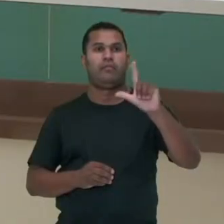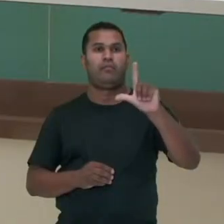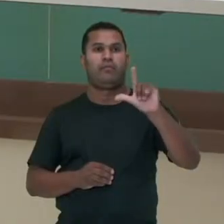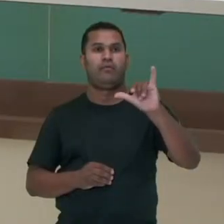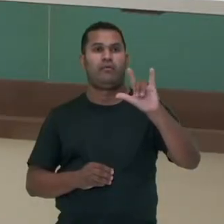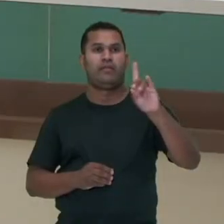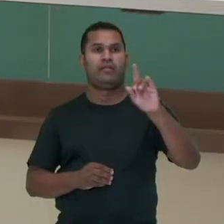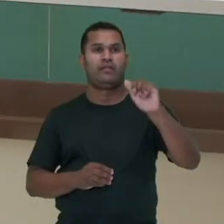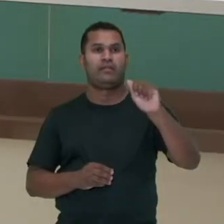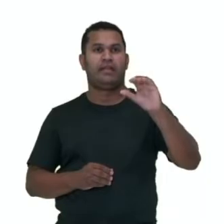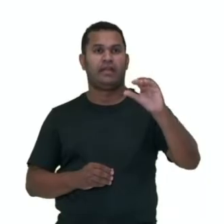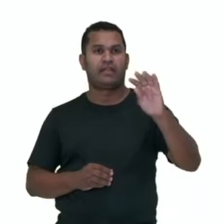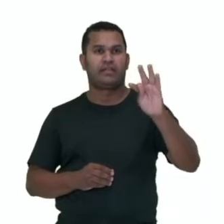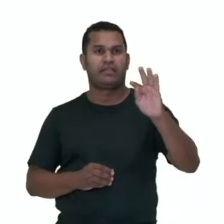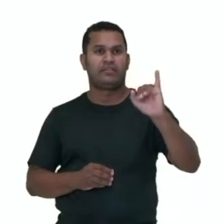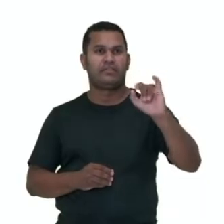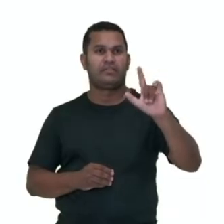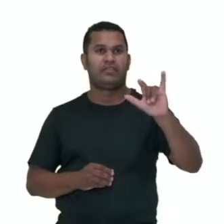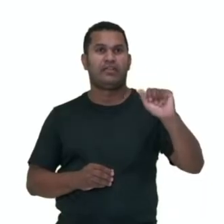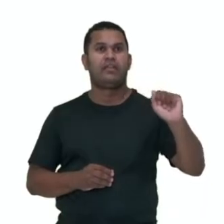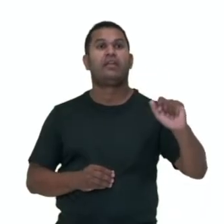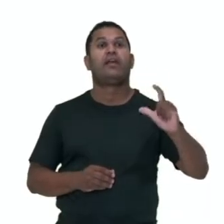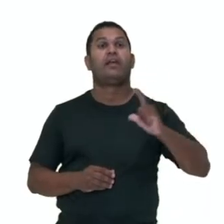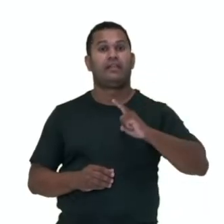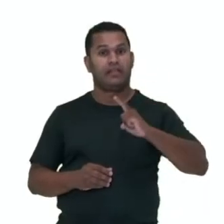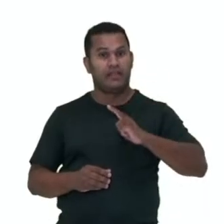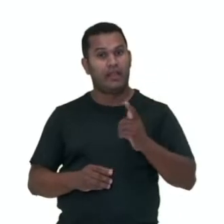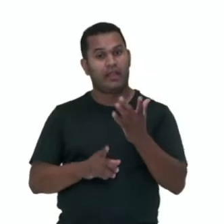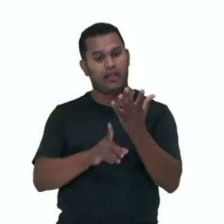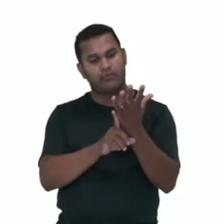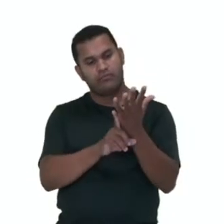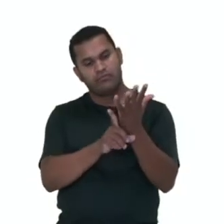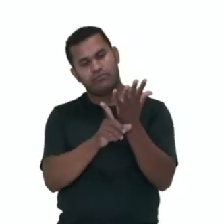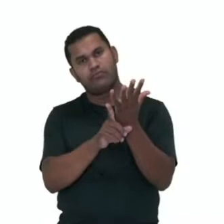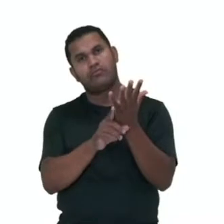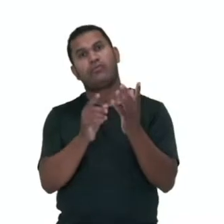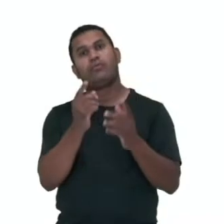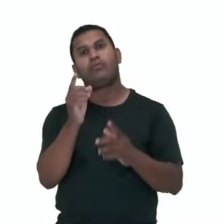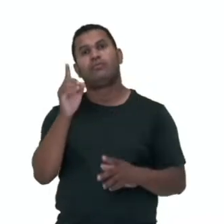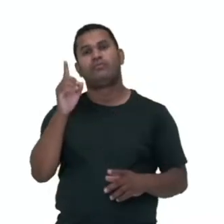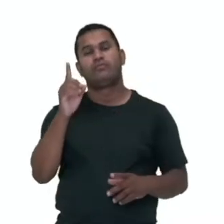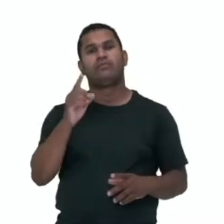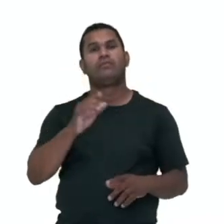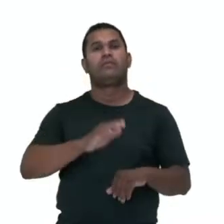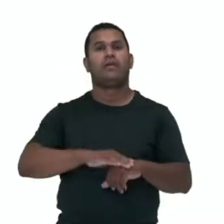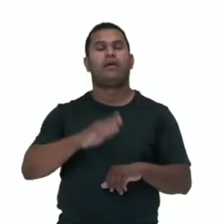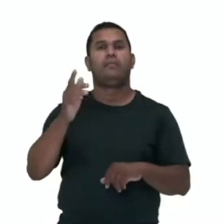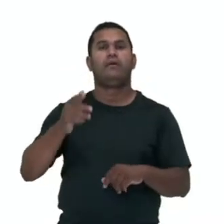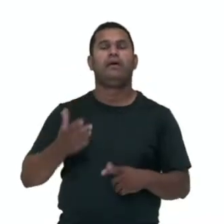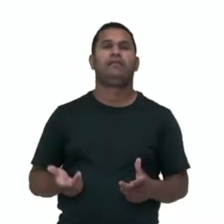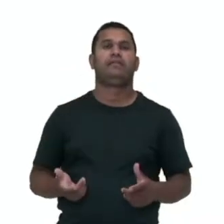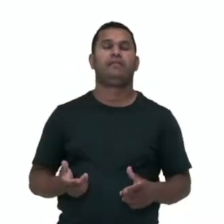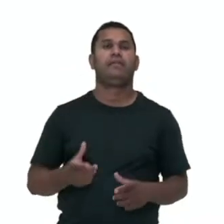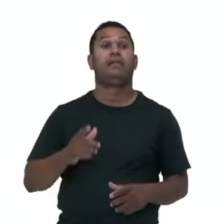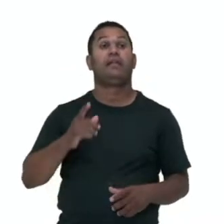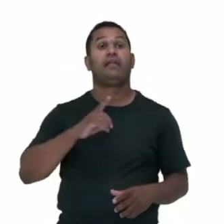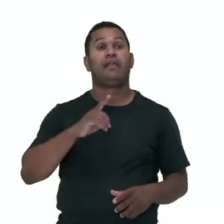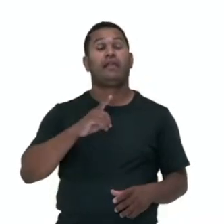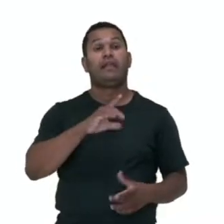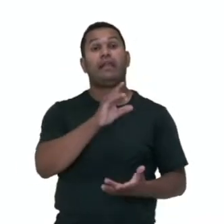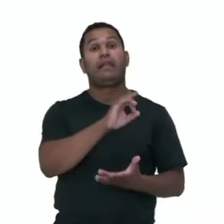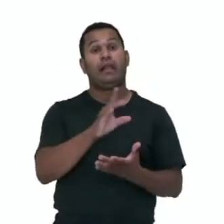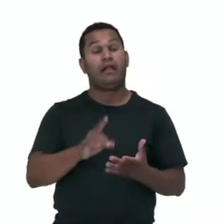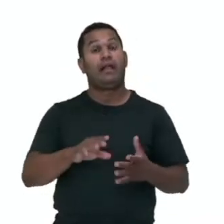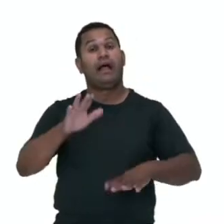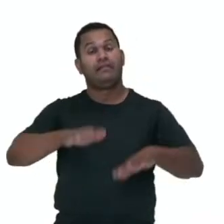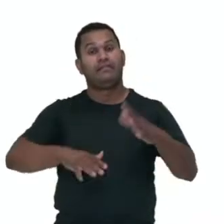né, considerável. Os portadores de polidactilia nascem geralmente com um dedo a mais em cada uma das mãos e em cada um dos